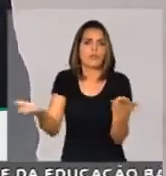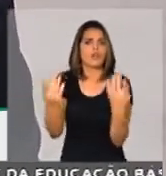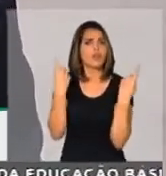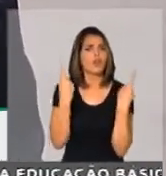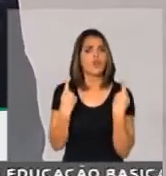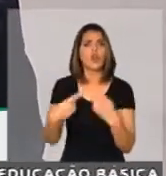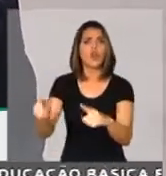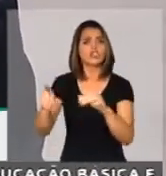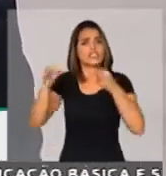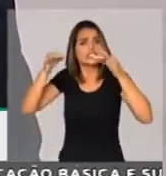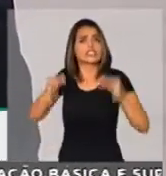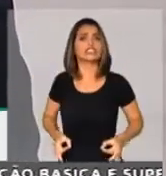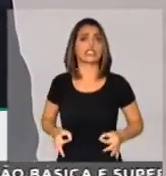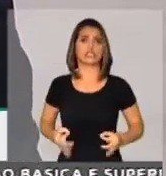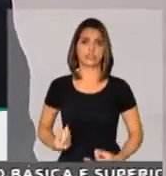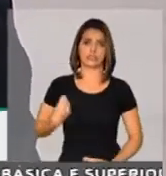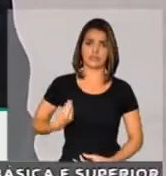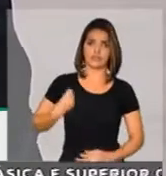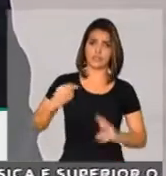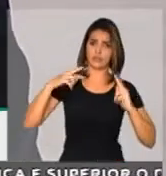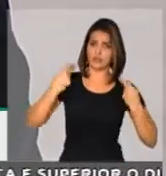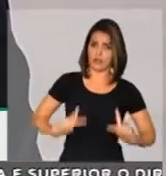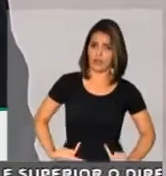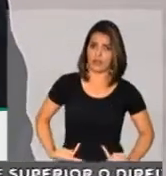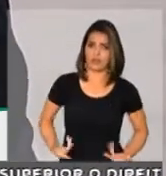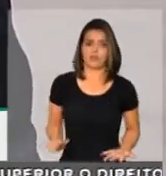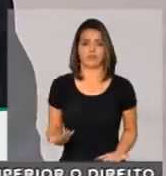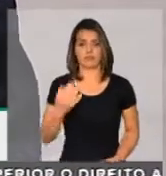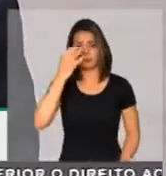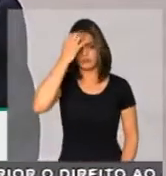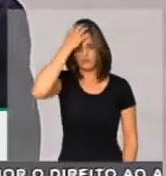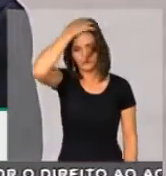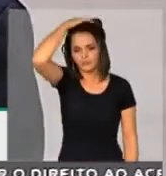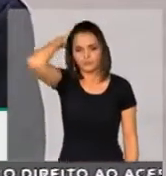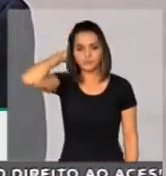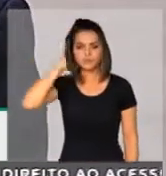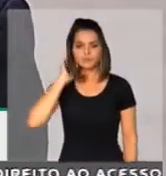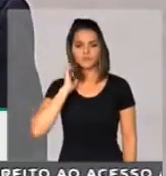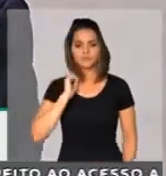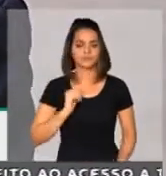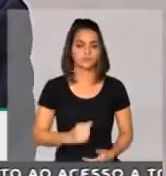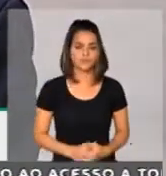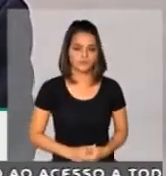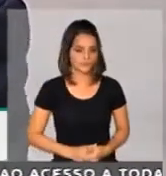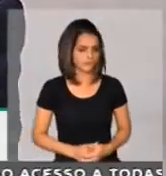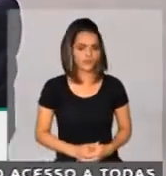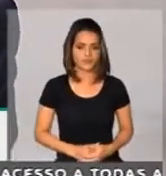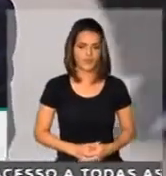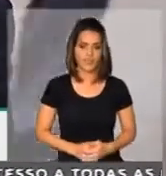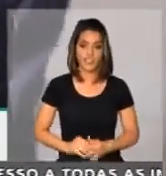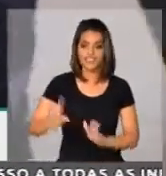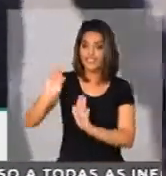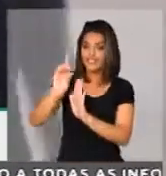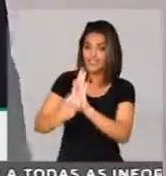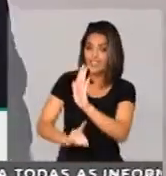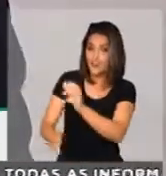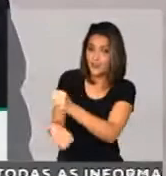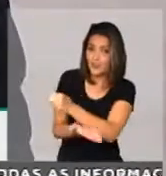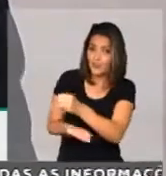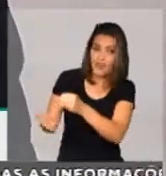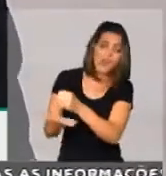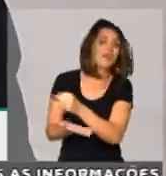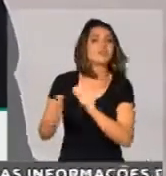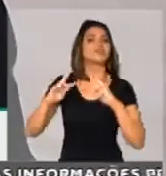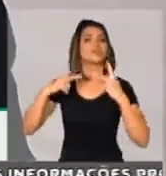dignidade humana e, infelizmente, fere, né, os direitos mais elementares do ser humano,